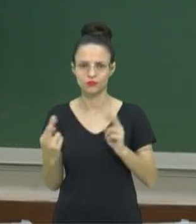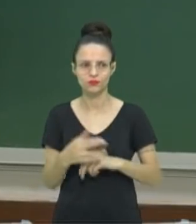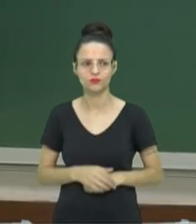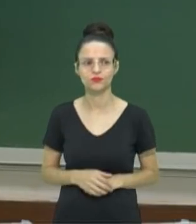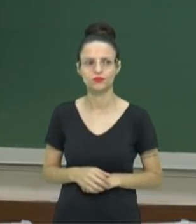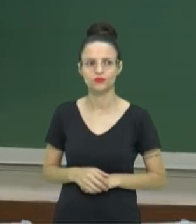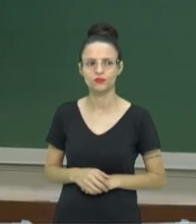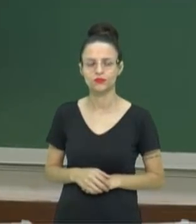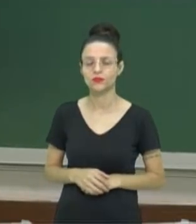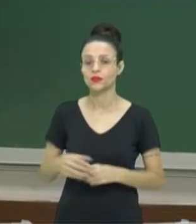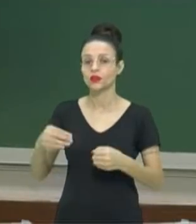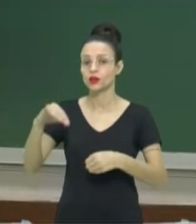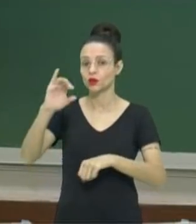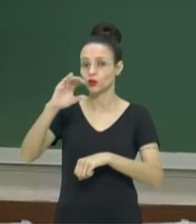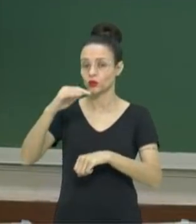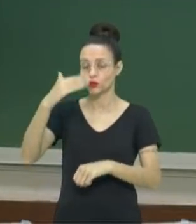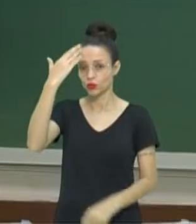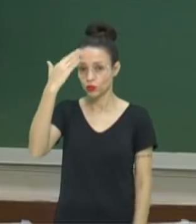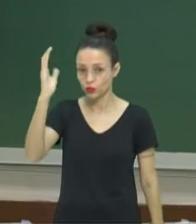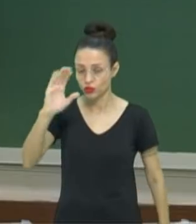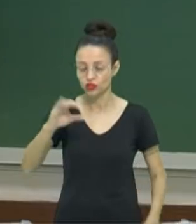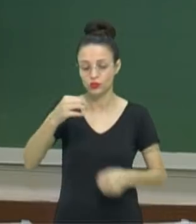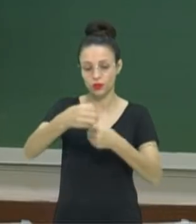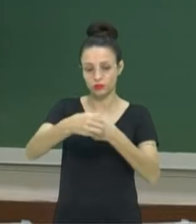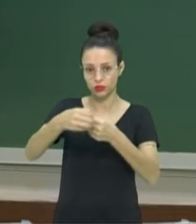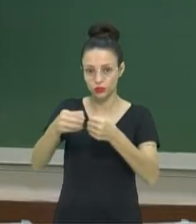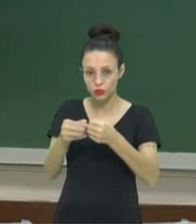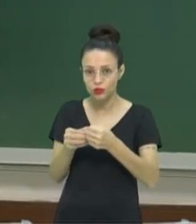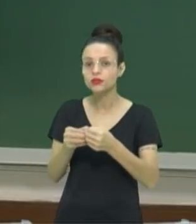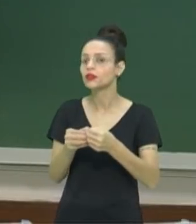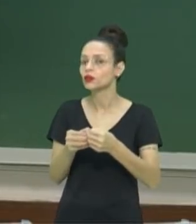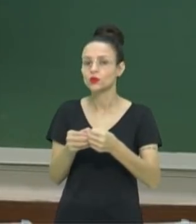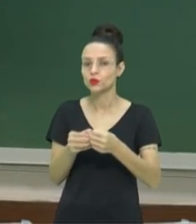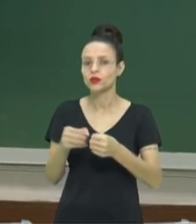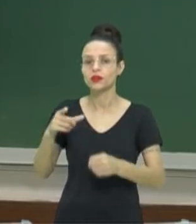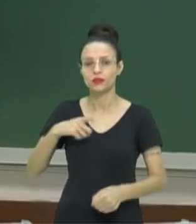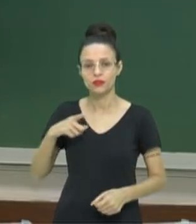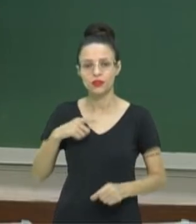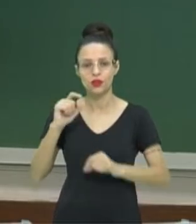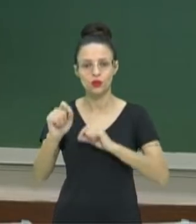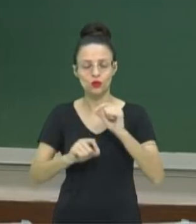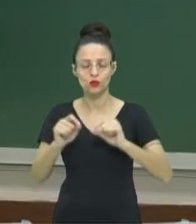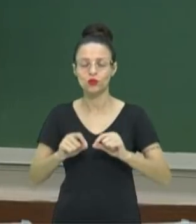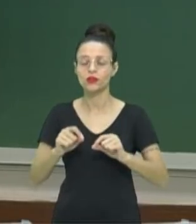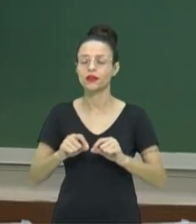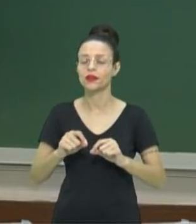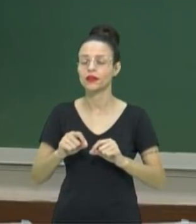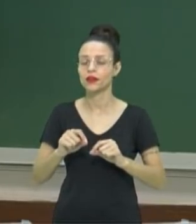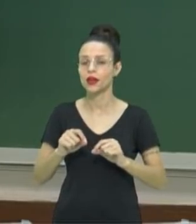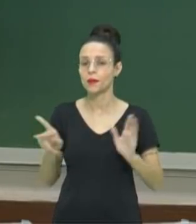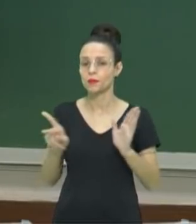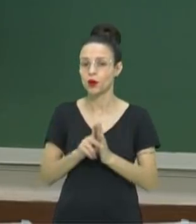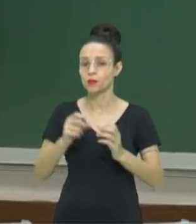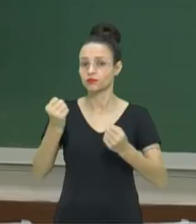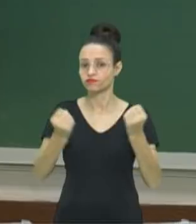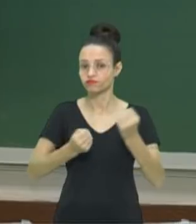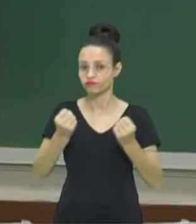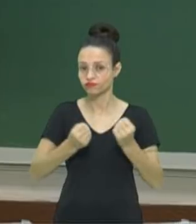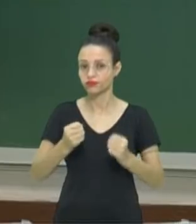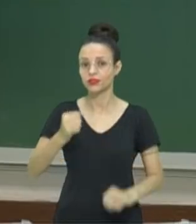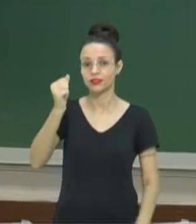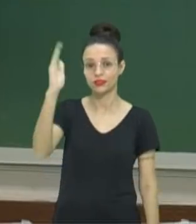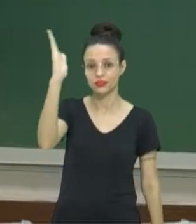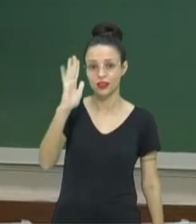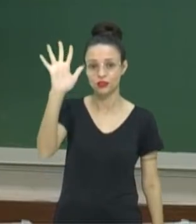Na região metropolitana de Curitiba, nós vamos ter ali os pilares da indústria automotiva nacional.